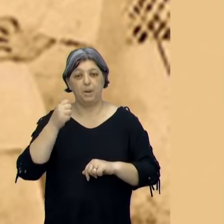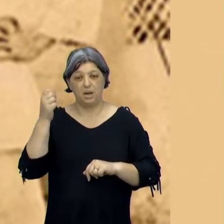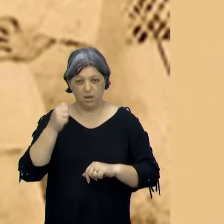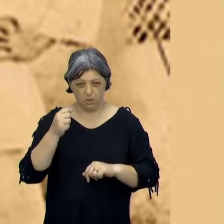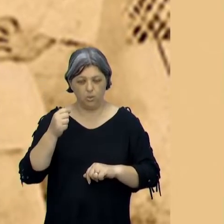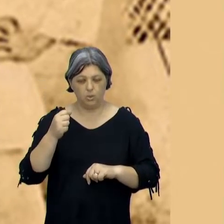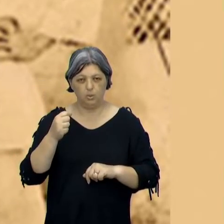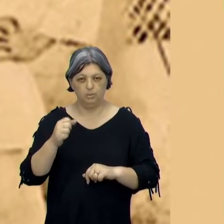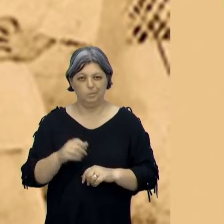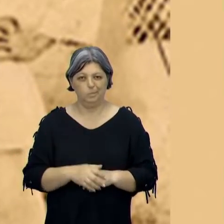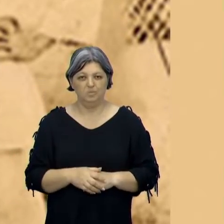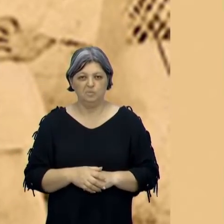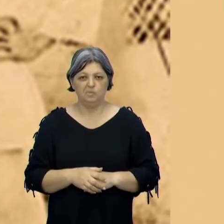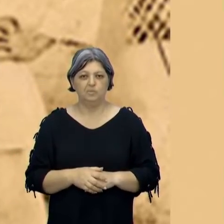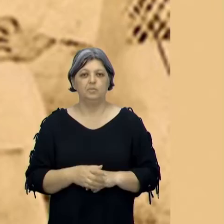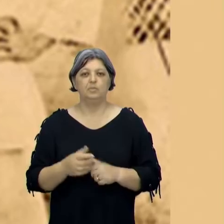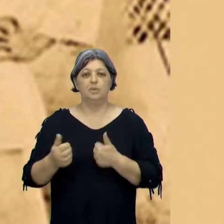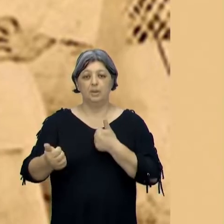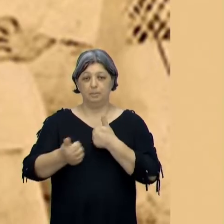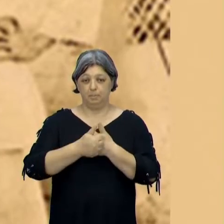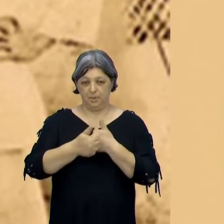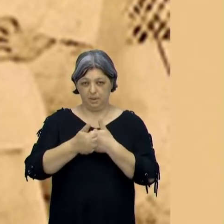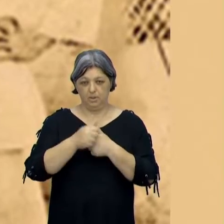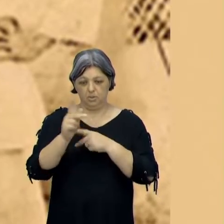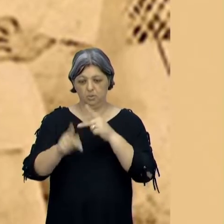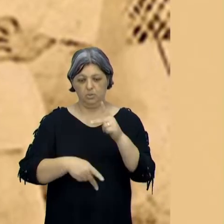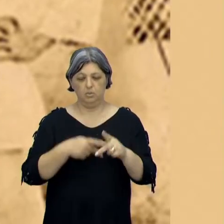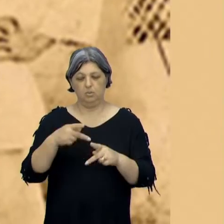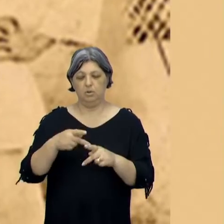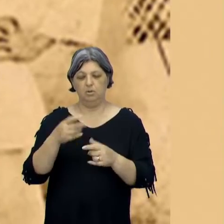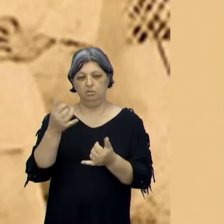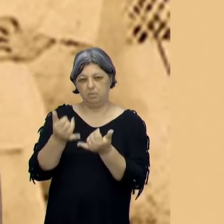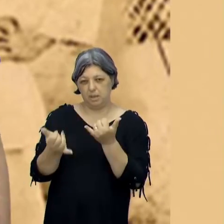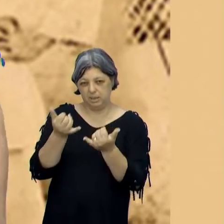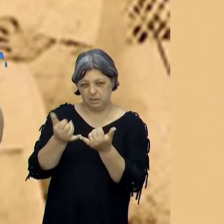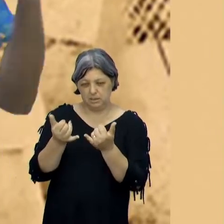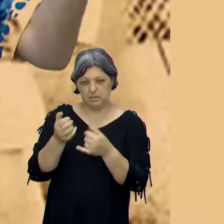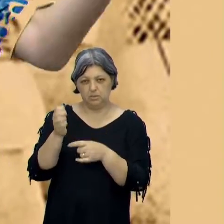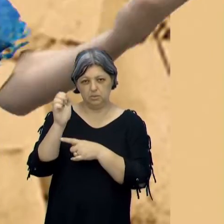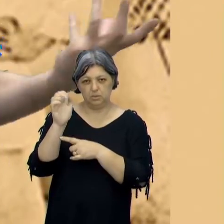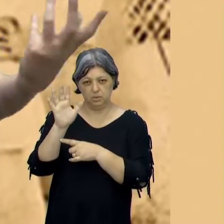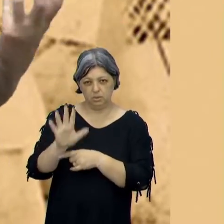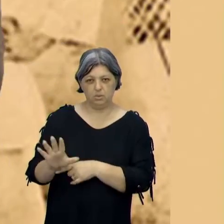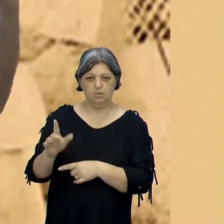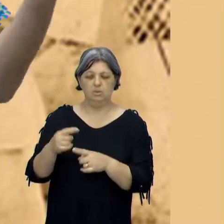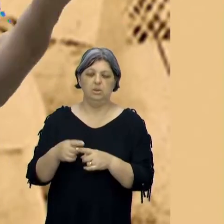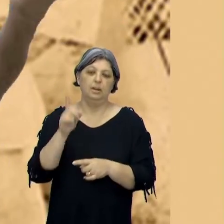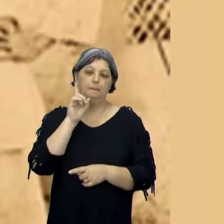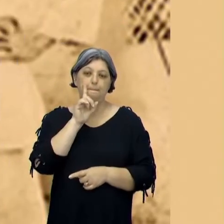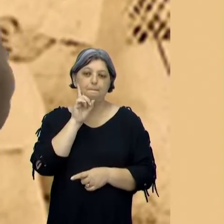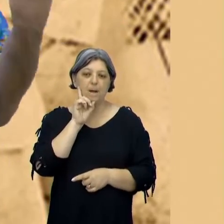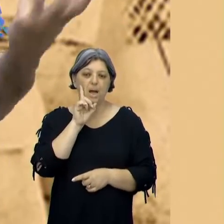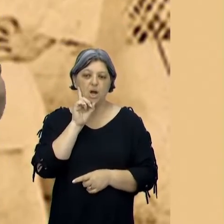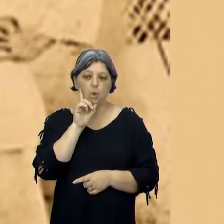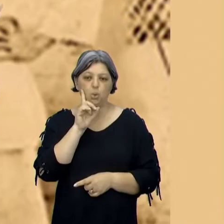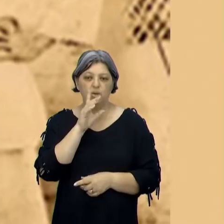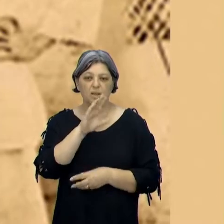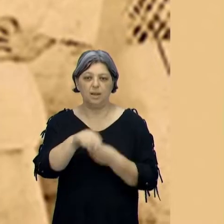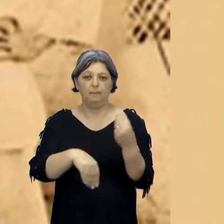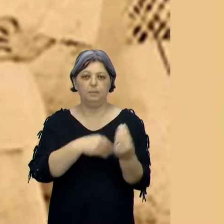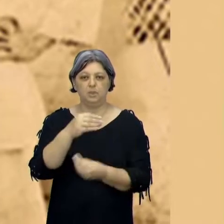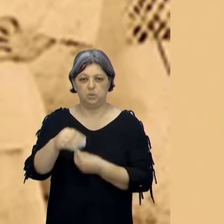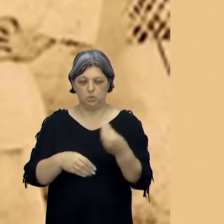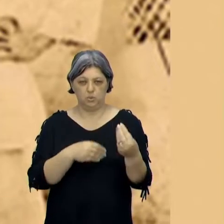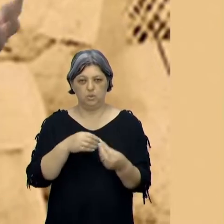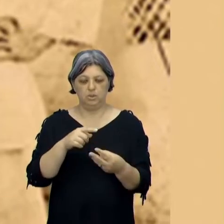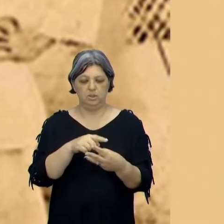mais branca, né? Ou seja, mais próxima do europeu do que do pardo, vamos dizer assim, que seria a mistura aí